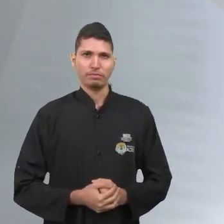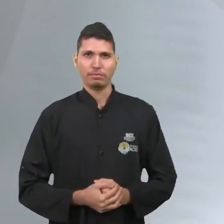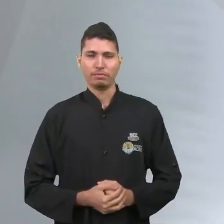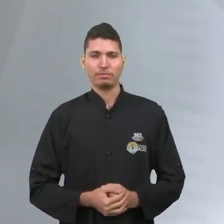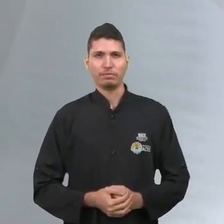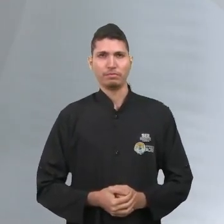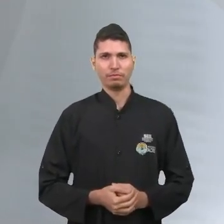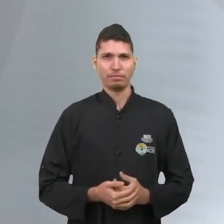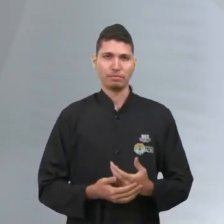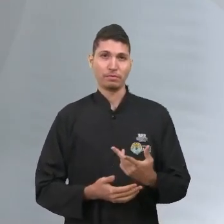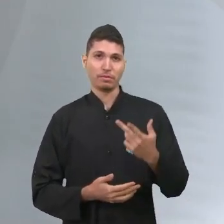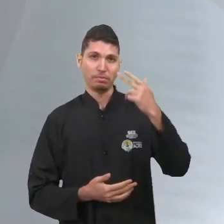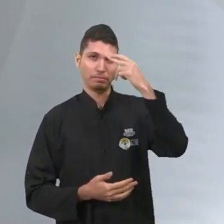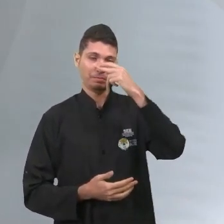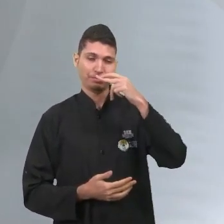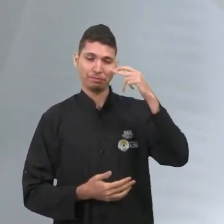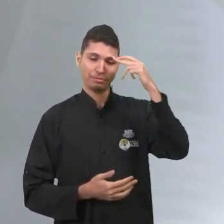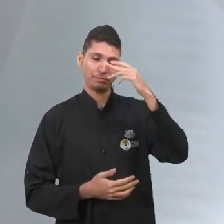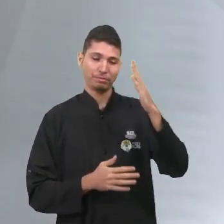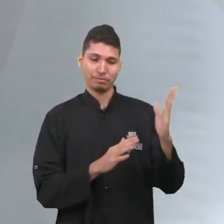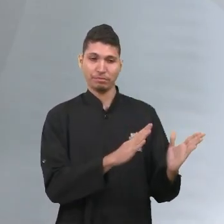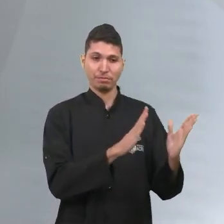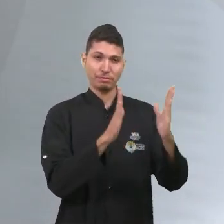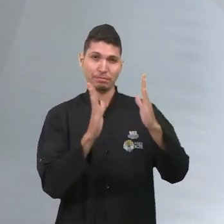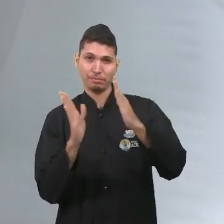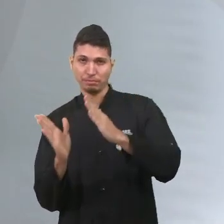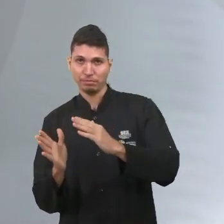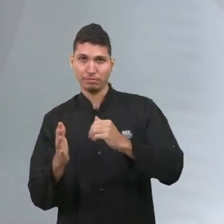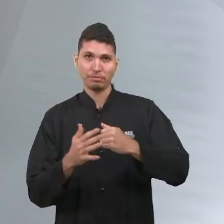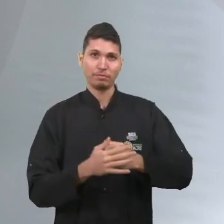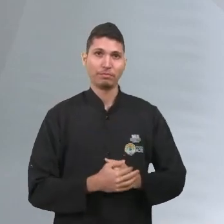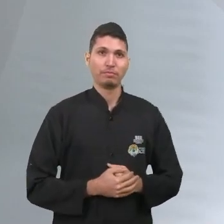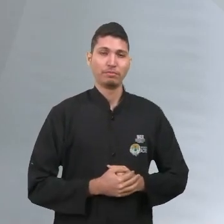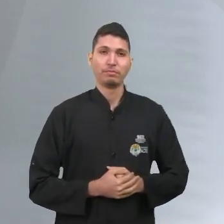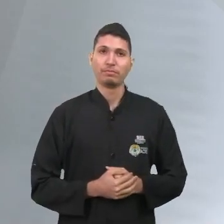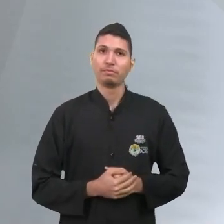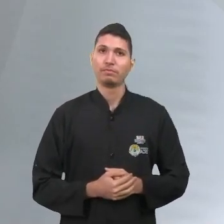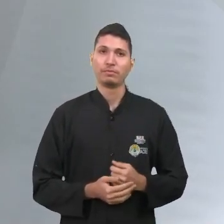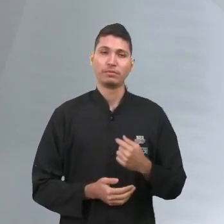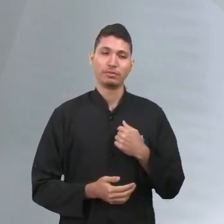Então vocês observaram bem, galerinha? Eu costumo sempre trabalhar